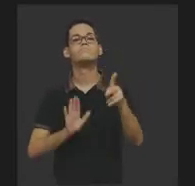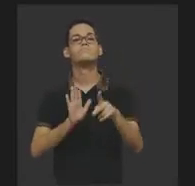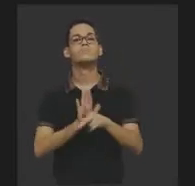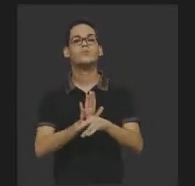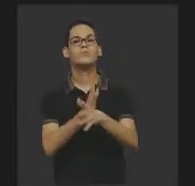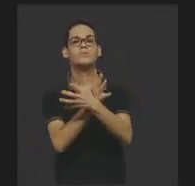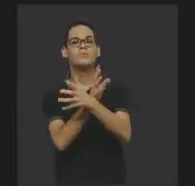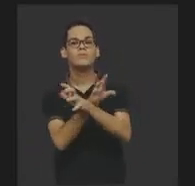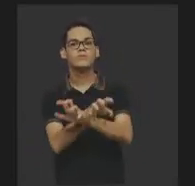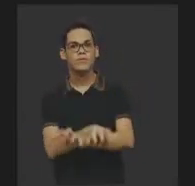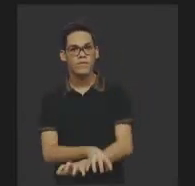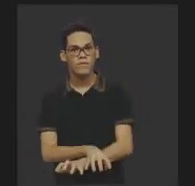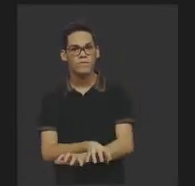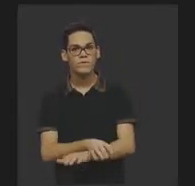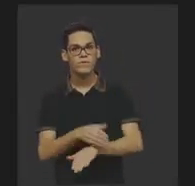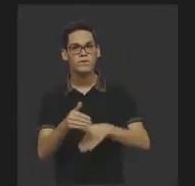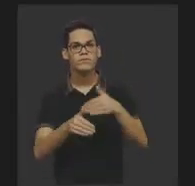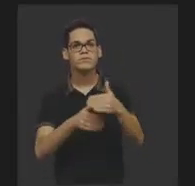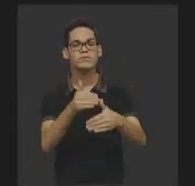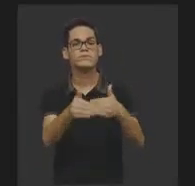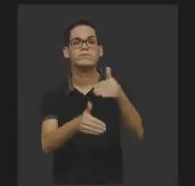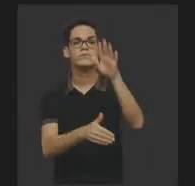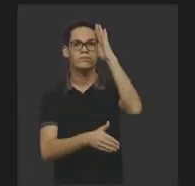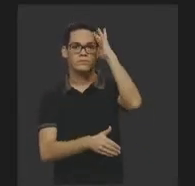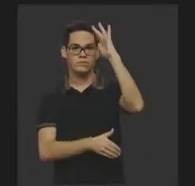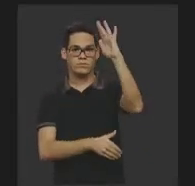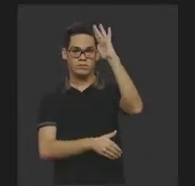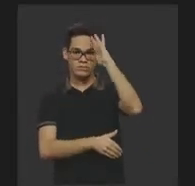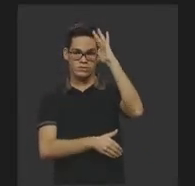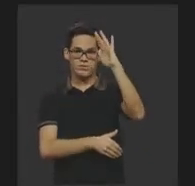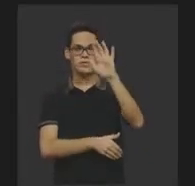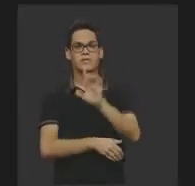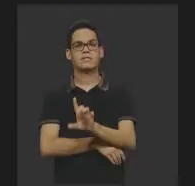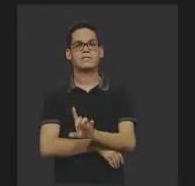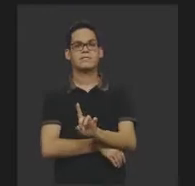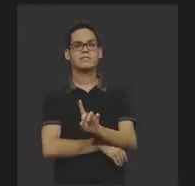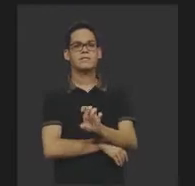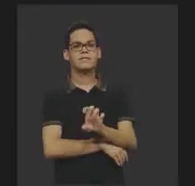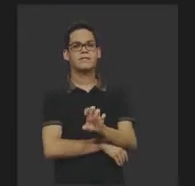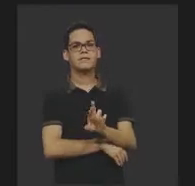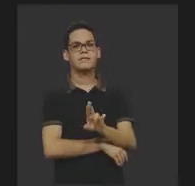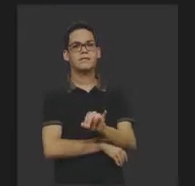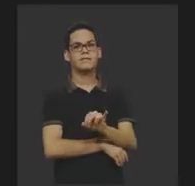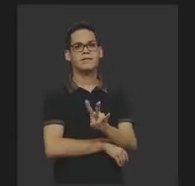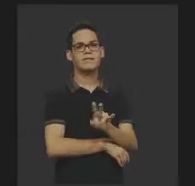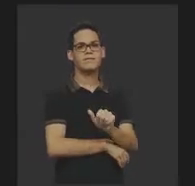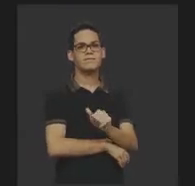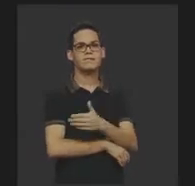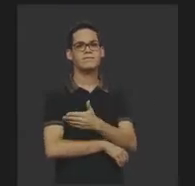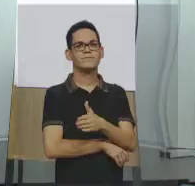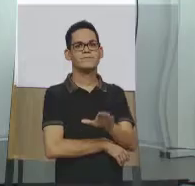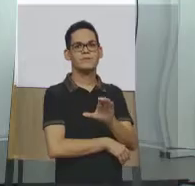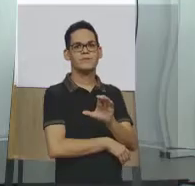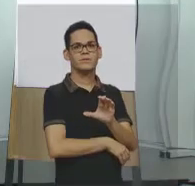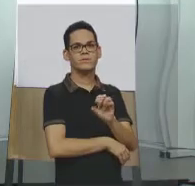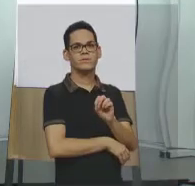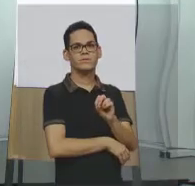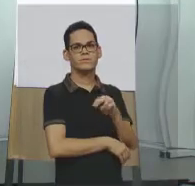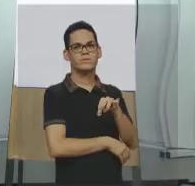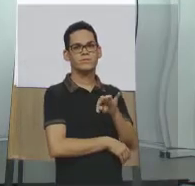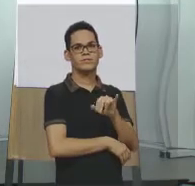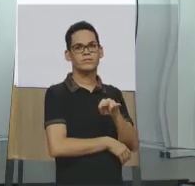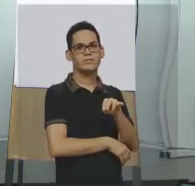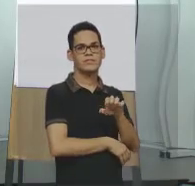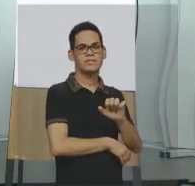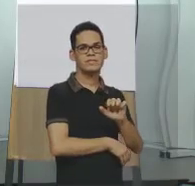para o desenvolvimento da teoria da deriva continental? Obrigado, Daniela. Nada. Bom, essa questão